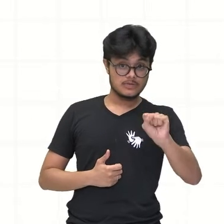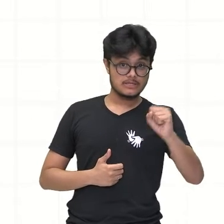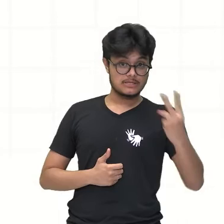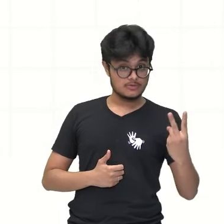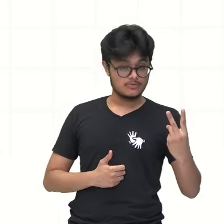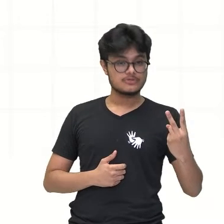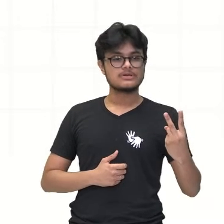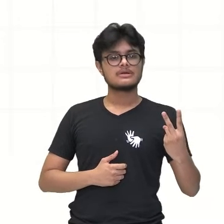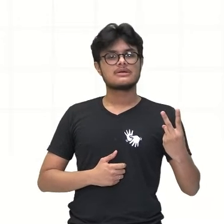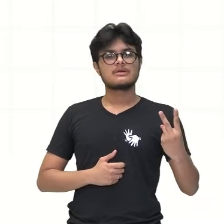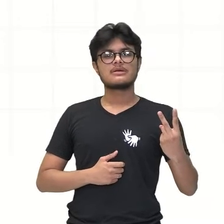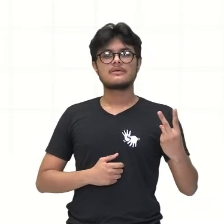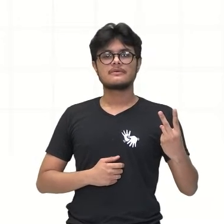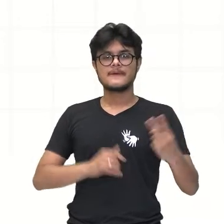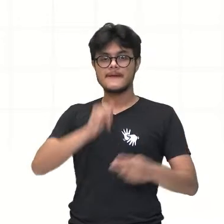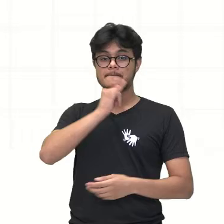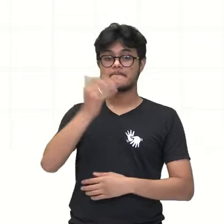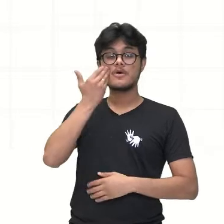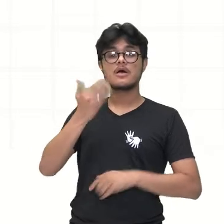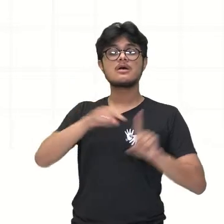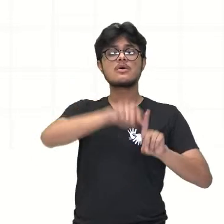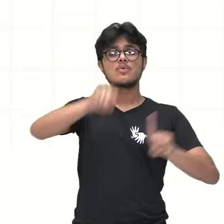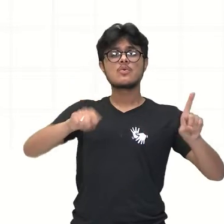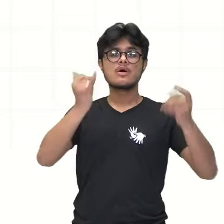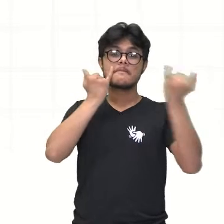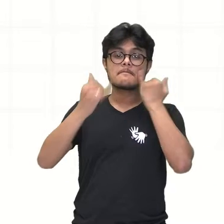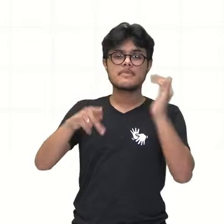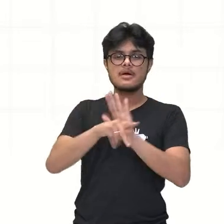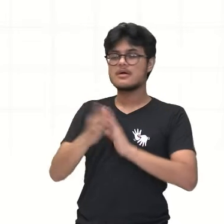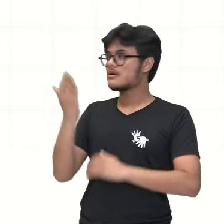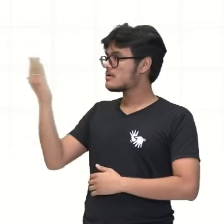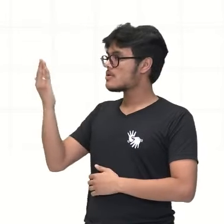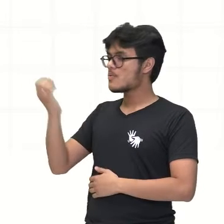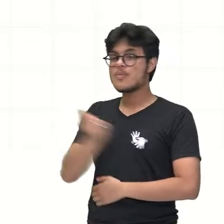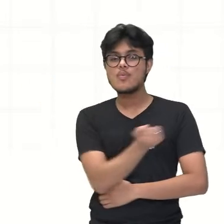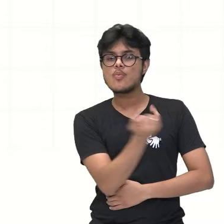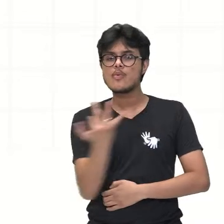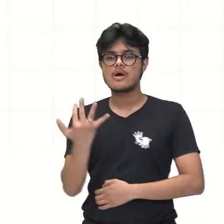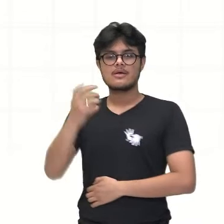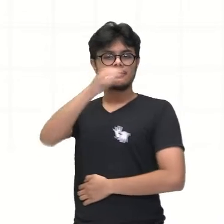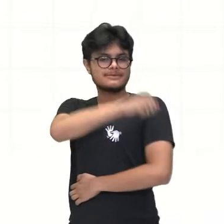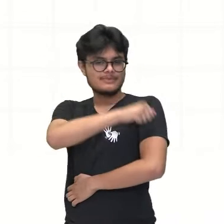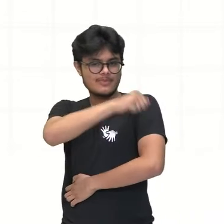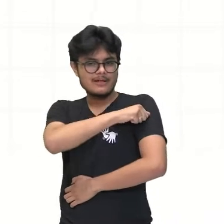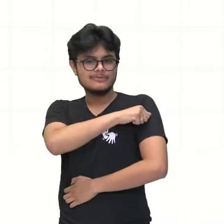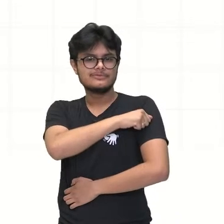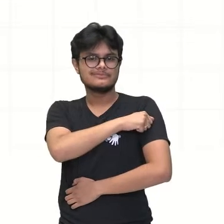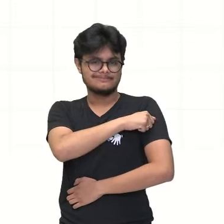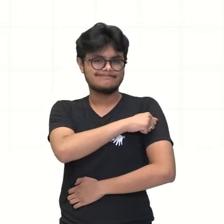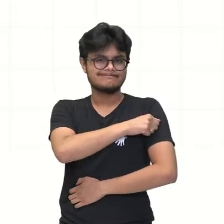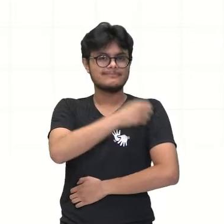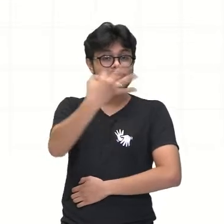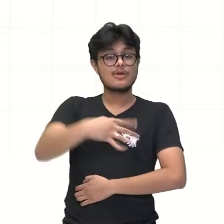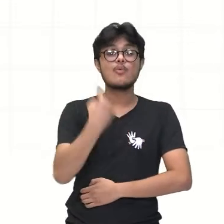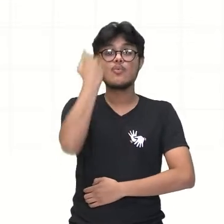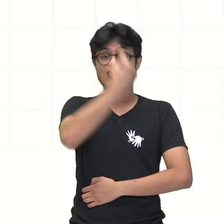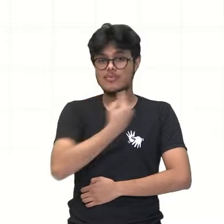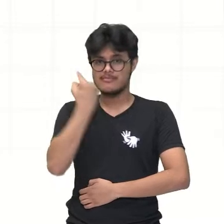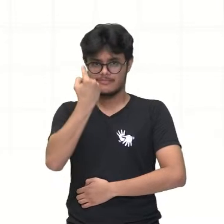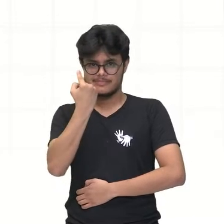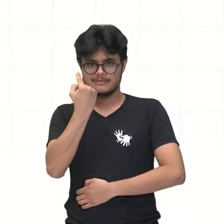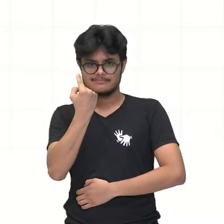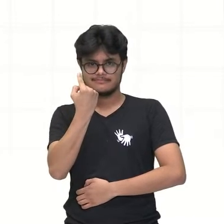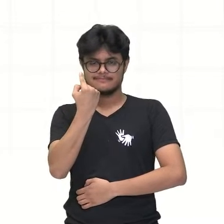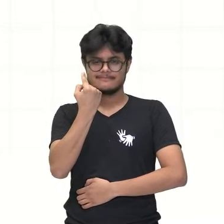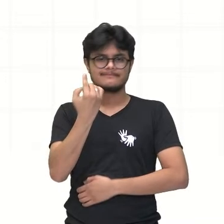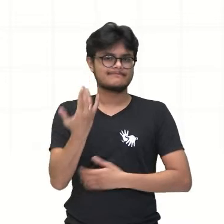esse 182 do gráfico é exatamente a quantidade de vezes que apareceu 1 hora. Então,